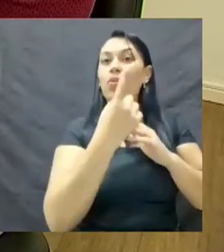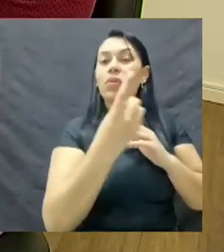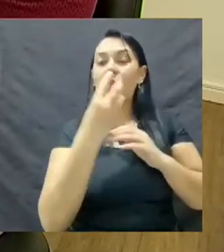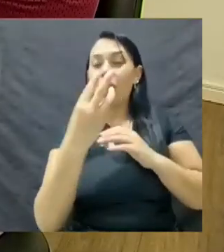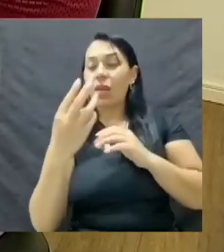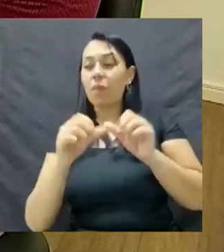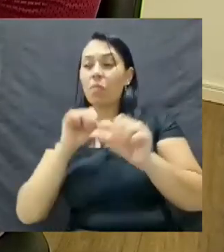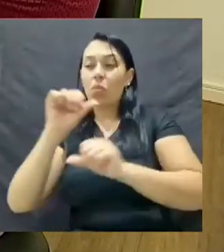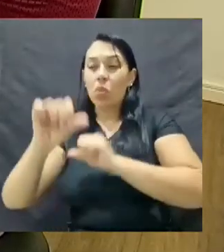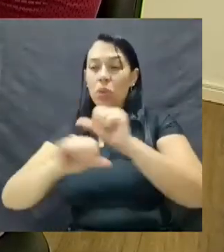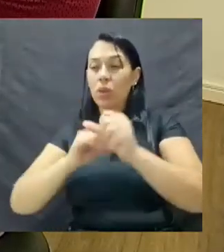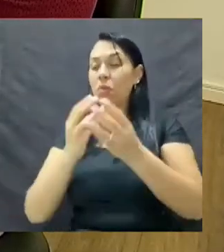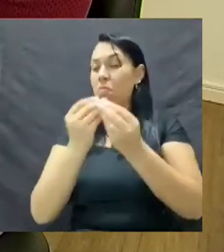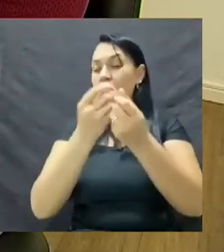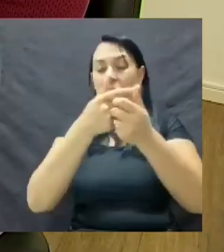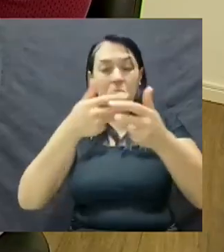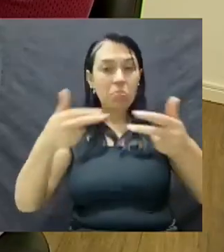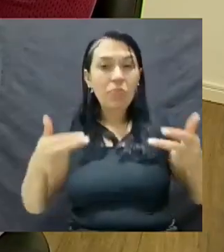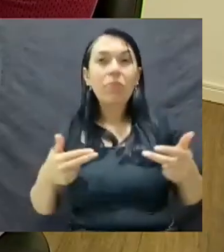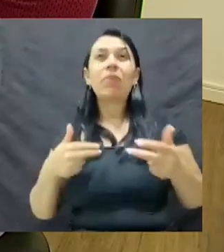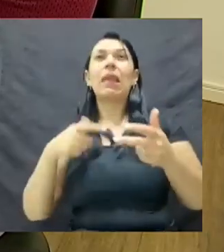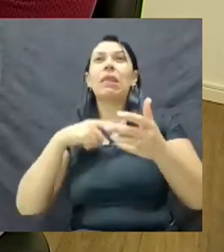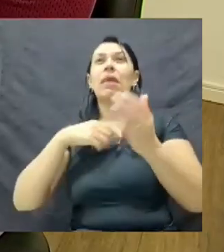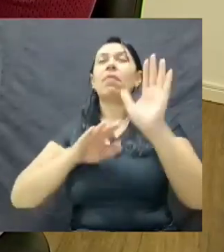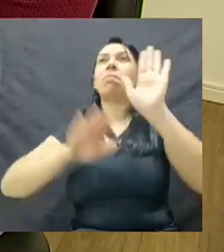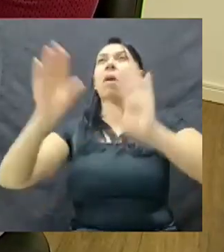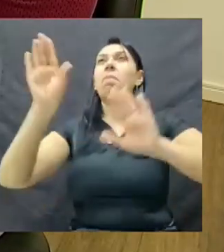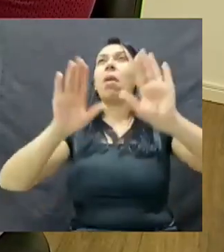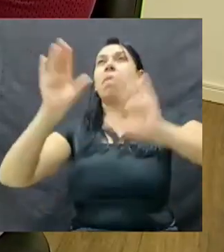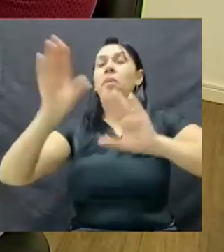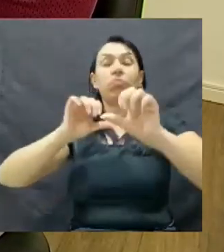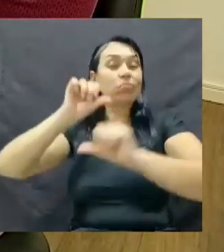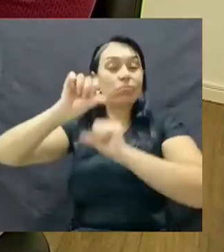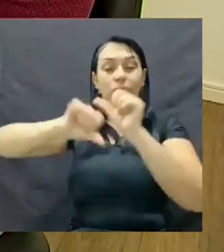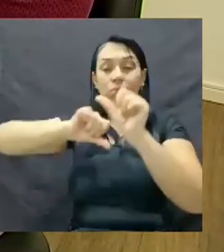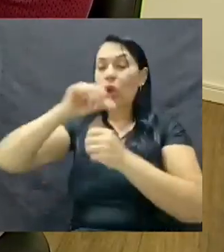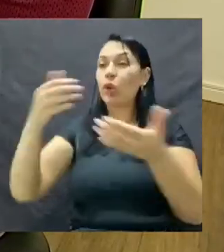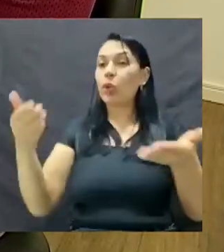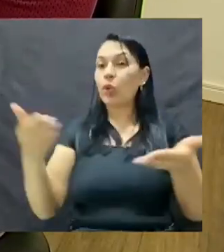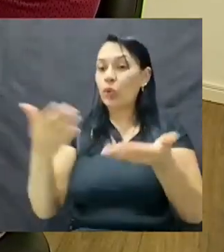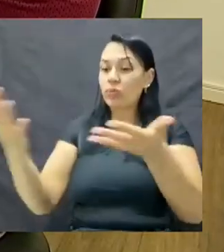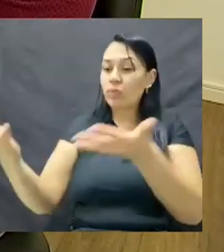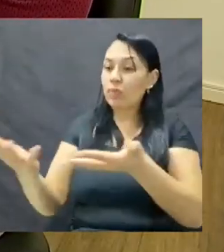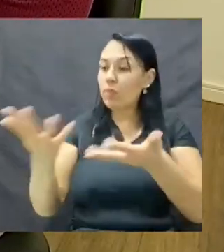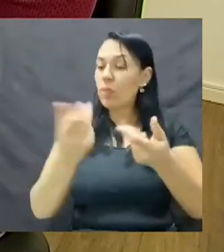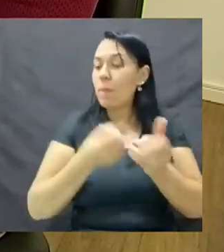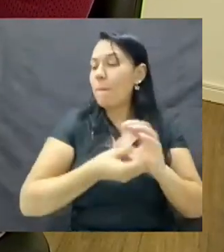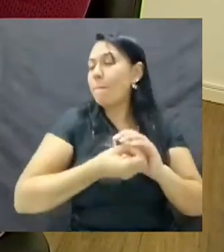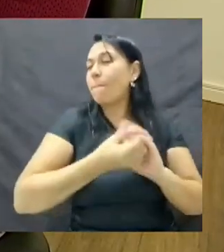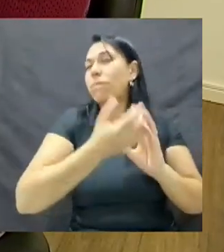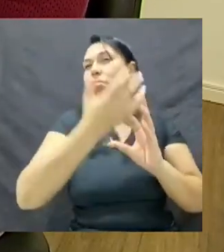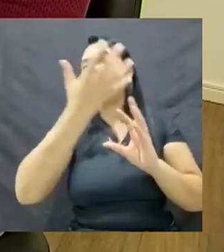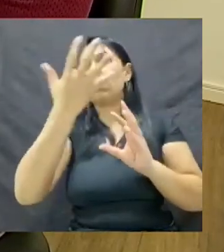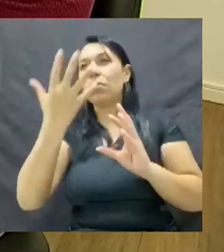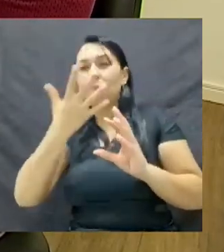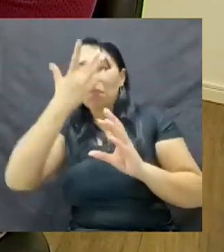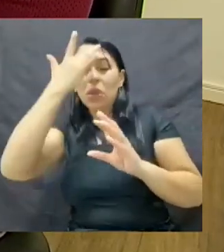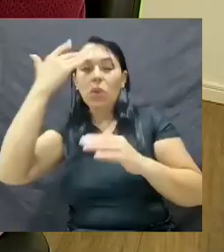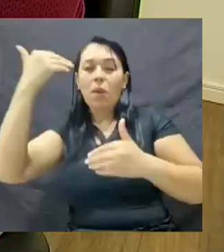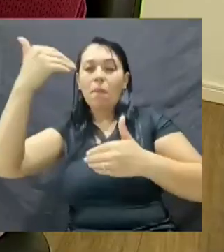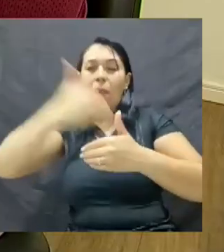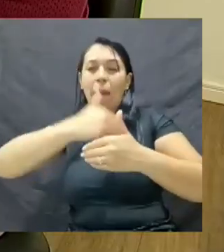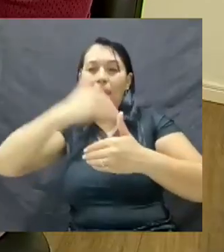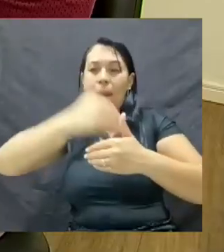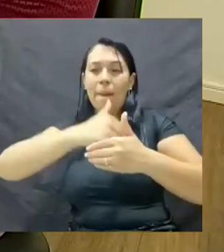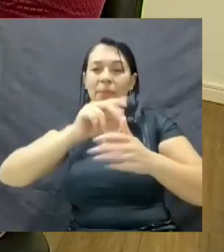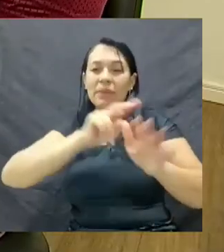processos licitatórios, e hoje a gente recebe inúmeras câmaras aqui, sabe, visitas toda semana. Por exemplo, essa